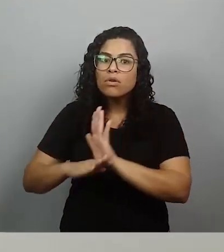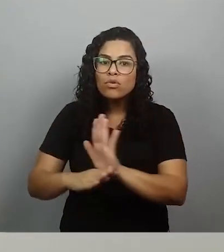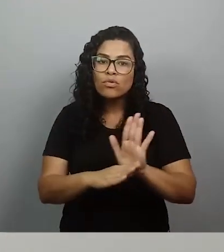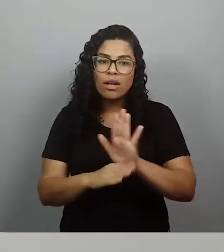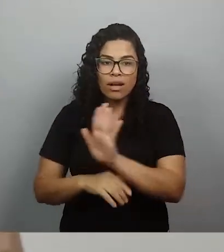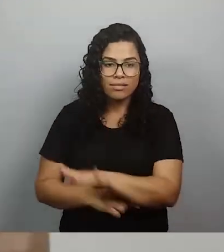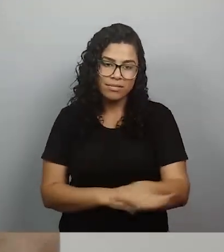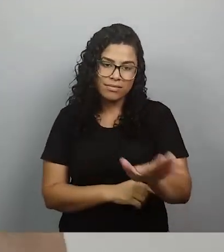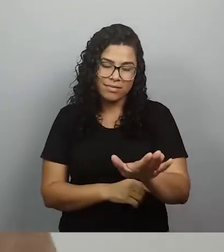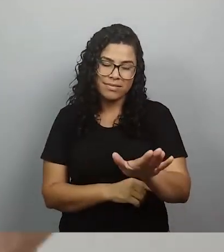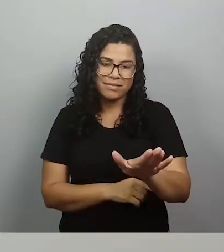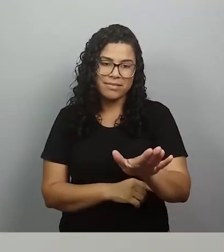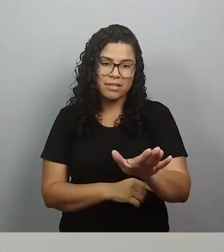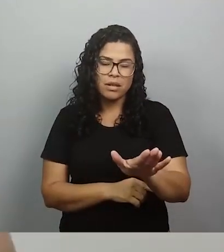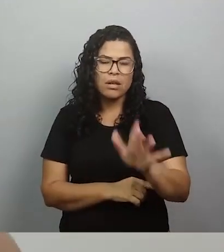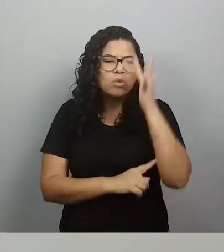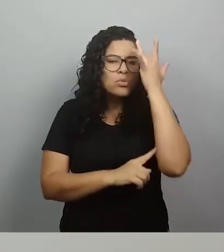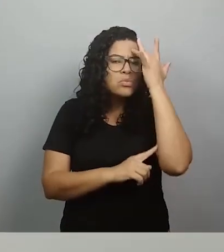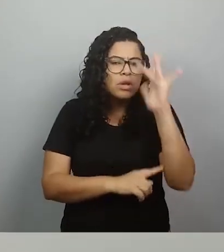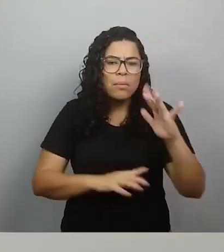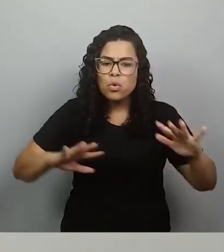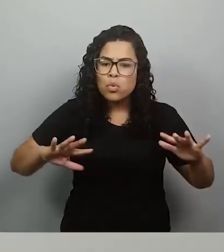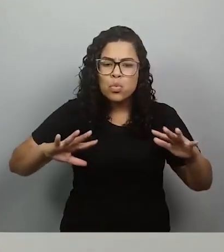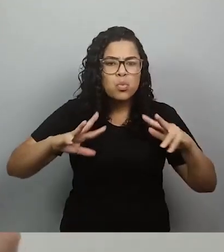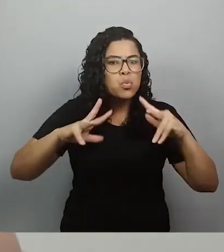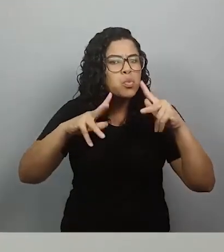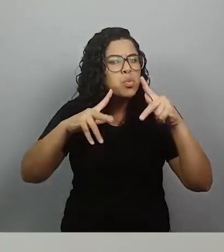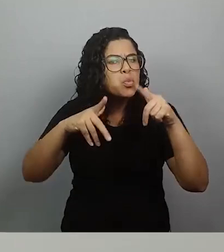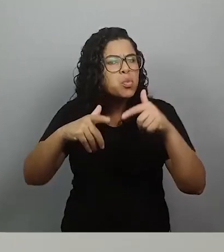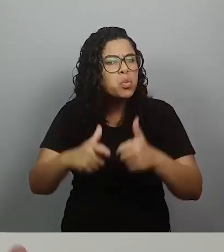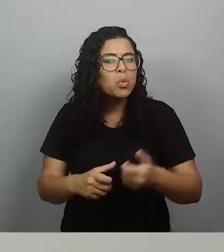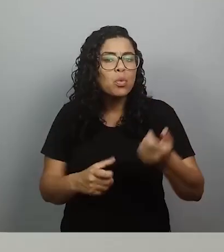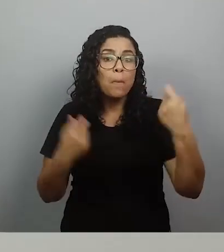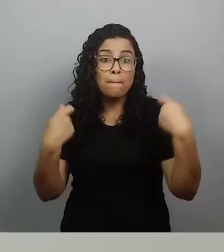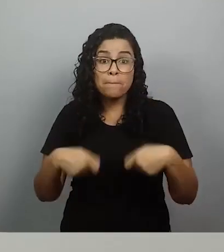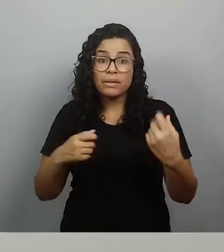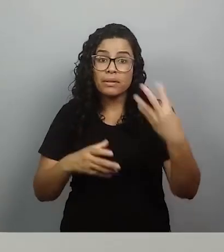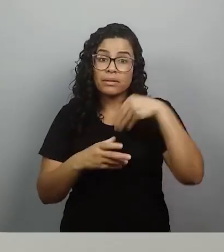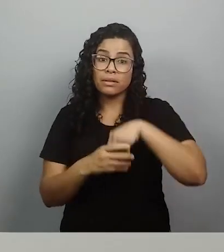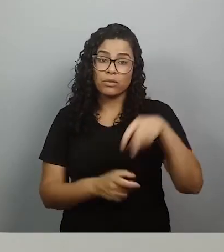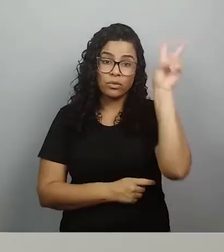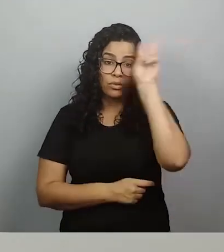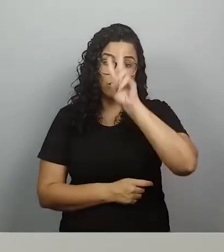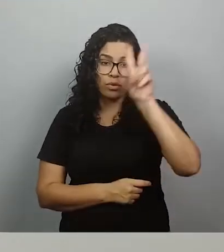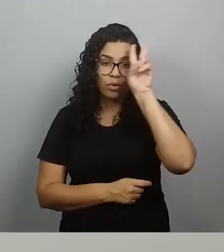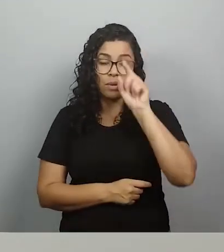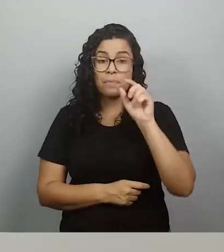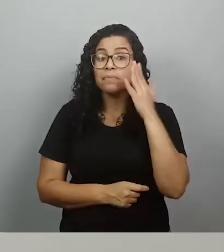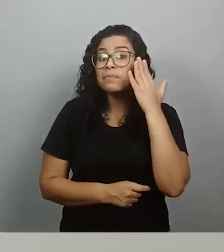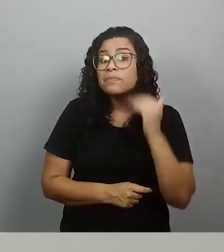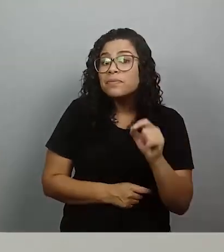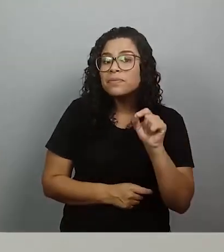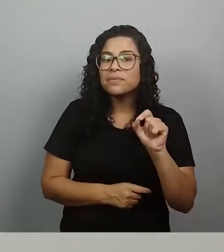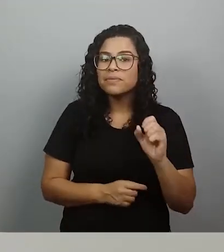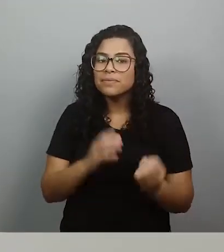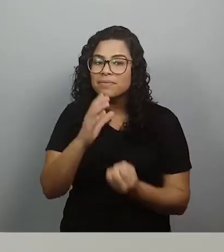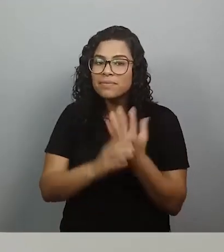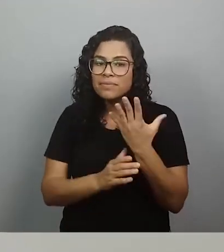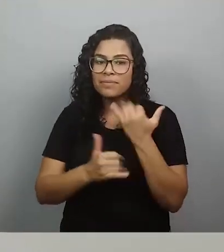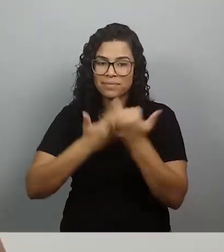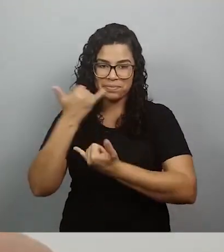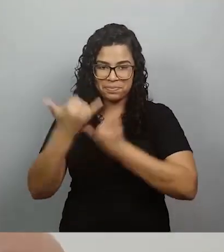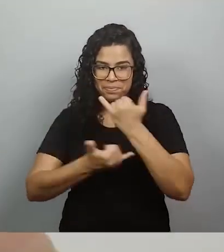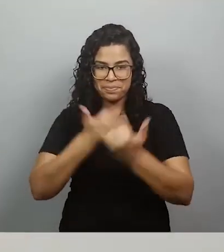crianças pequenas que ainda não sabem todos os elementos que compõem uma história, eu inventei, sabe o quê? Um